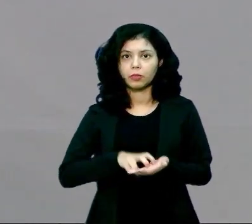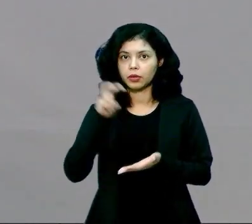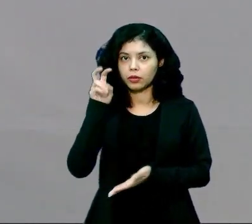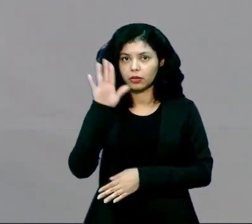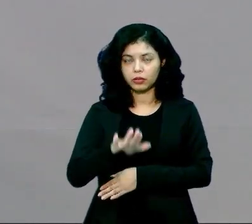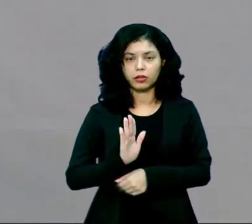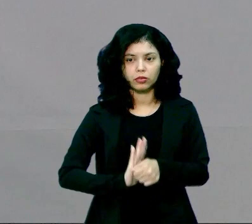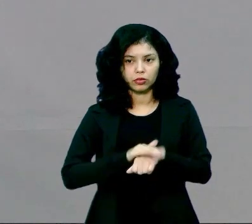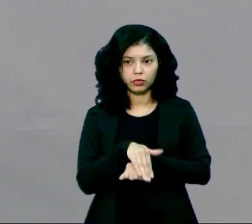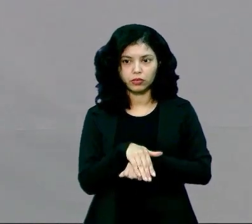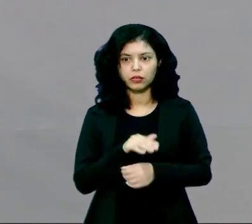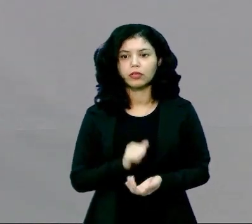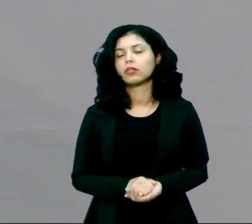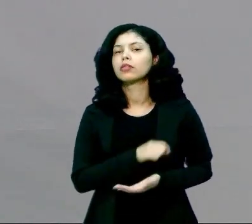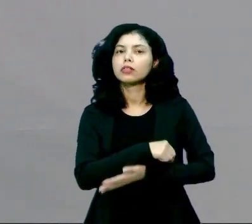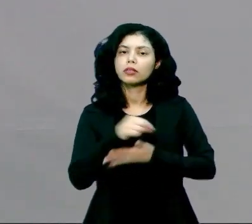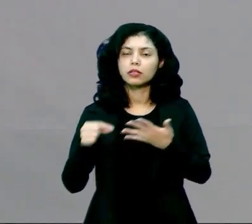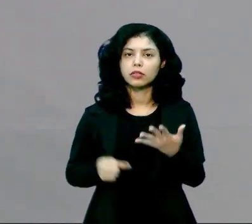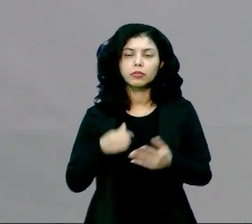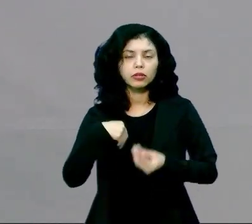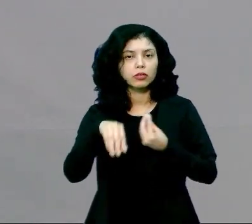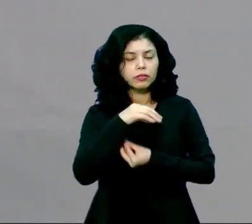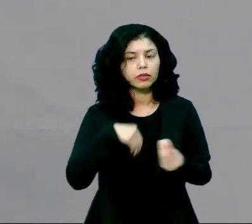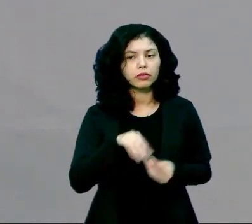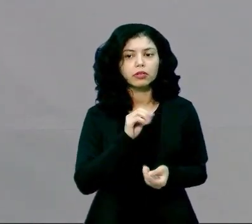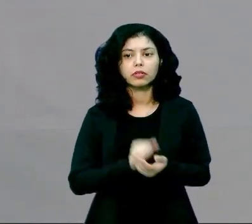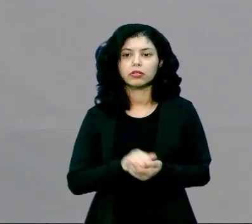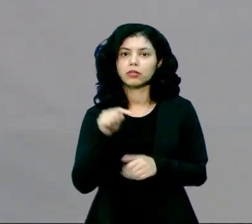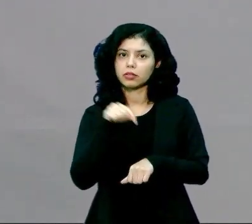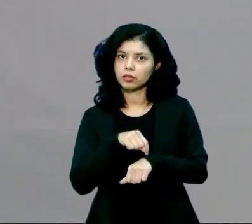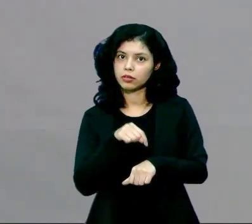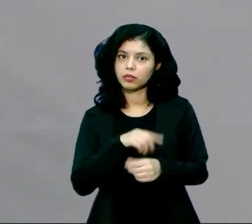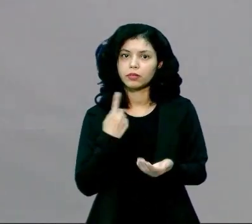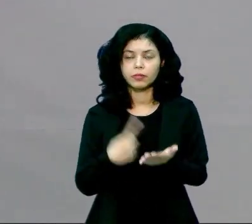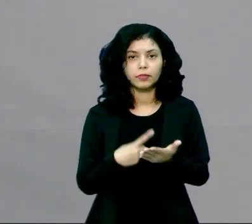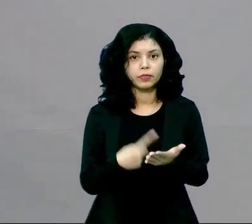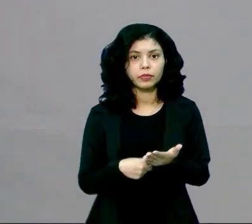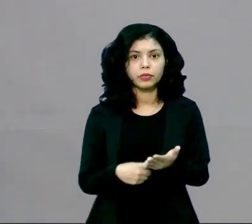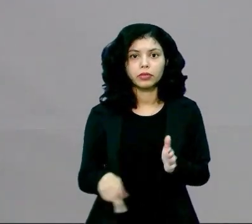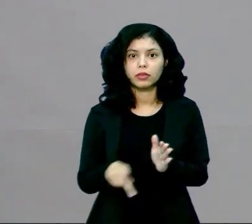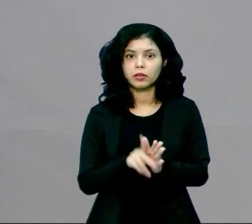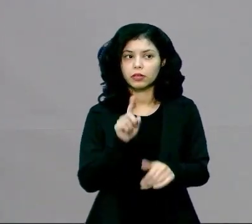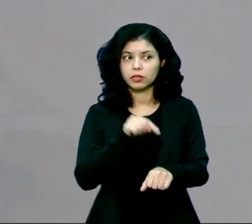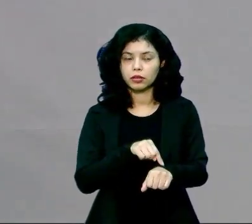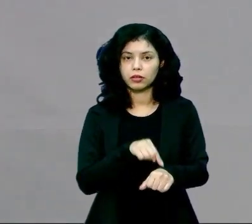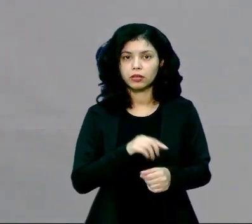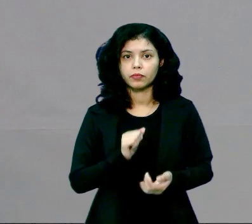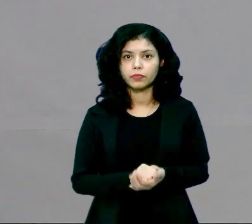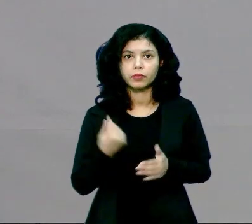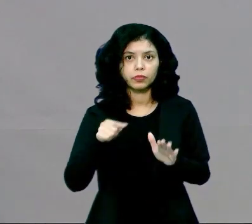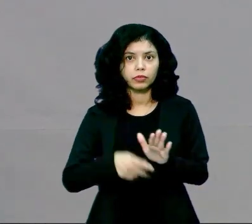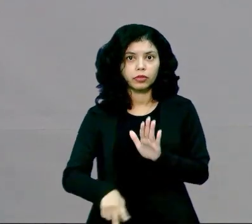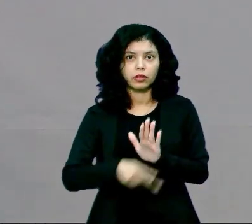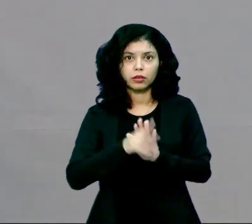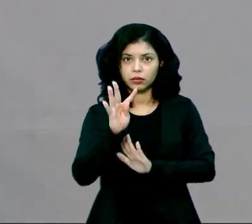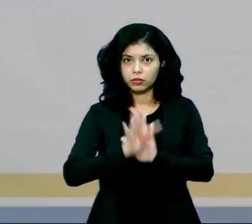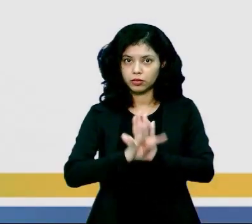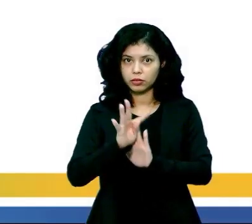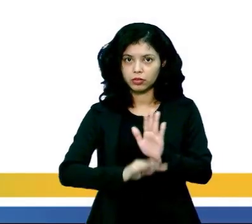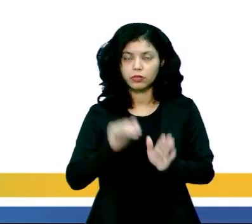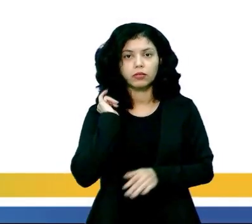noite. Então, esses elementos que envolvem tempo, eles são os marcadores temporais dentro de um